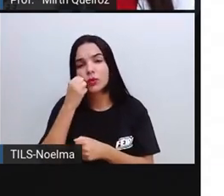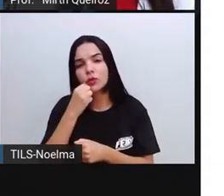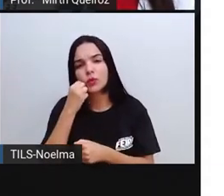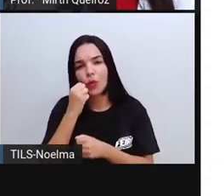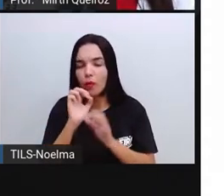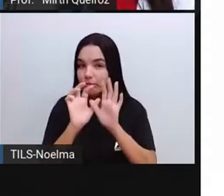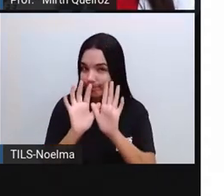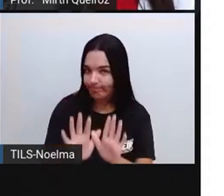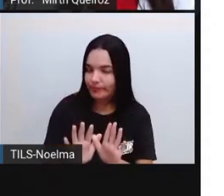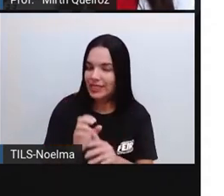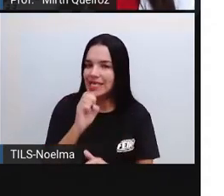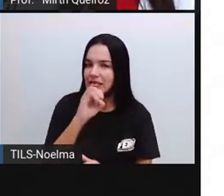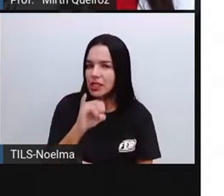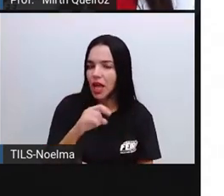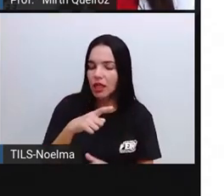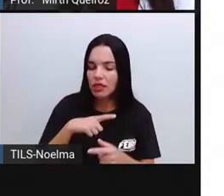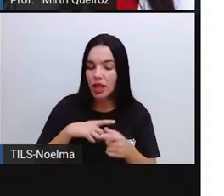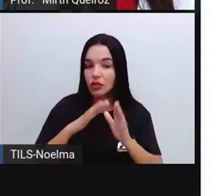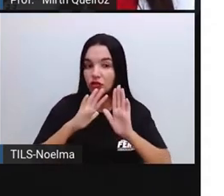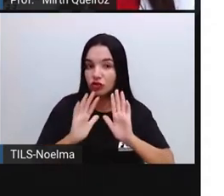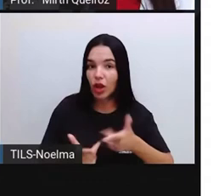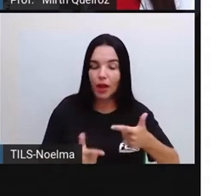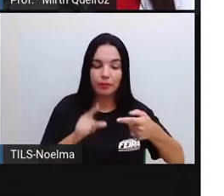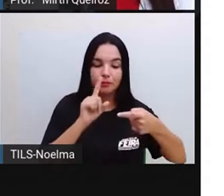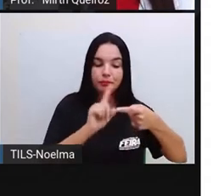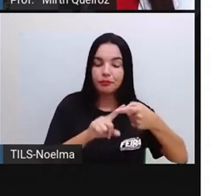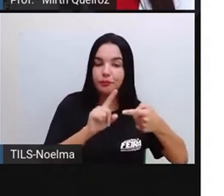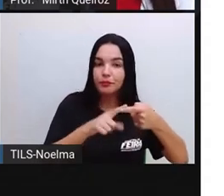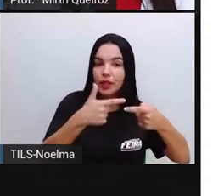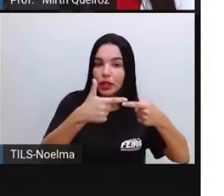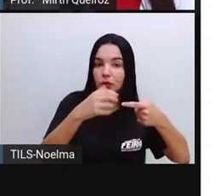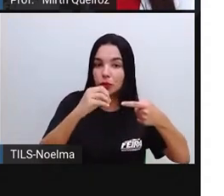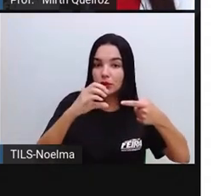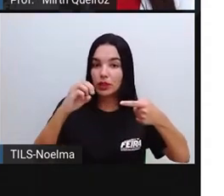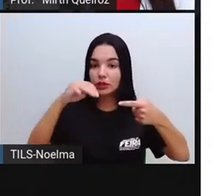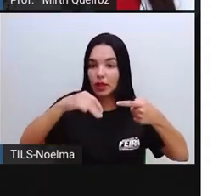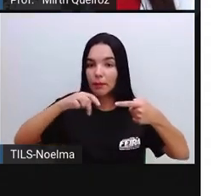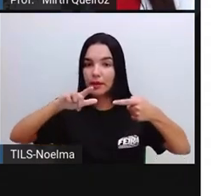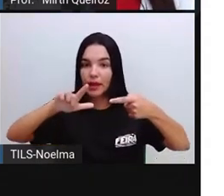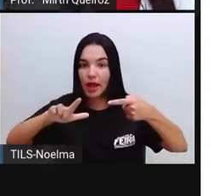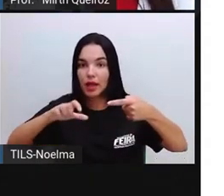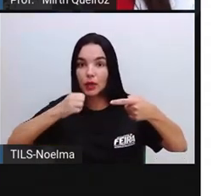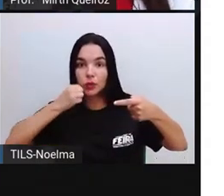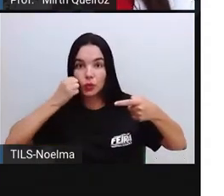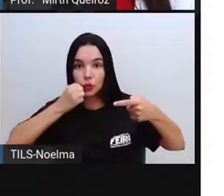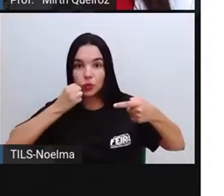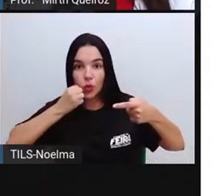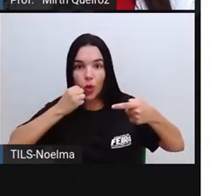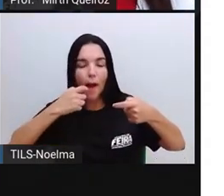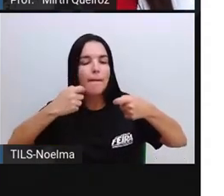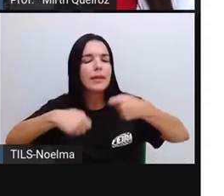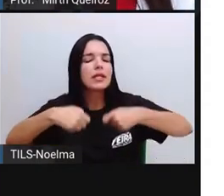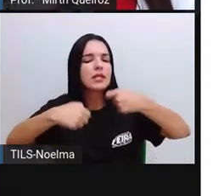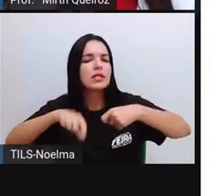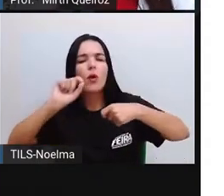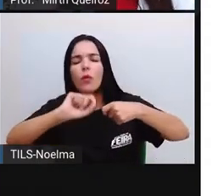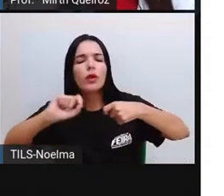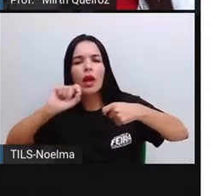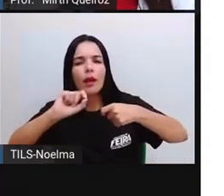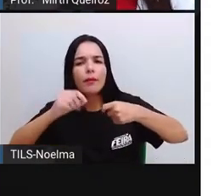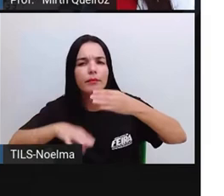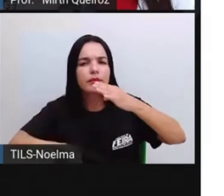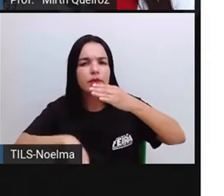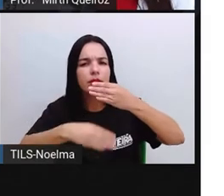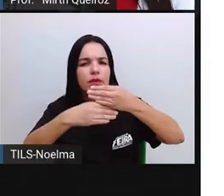ela utiliza 200 ml para 1 litro de suco, então ela precisa de